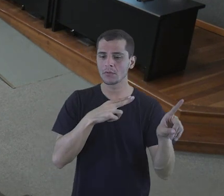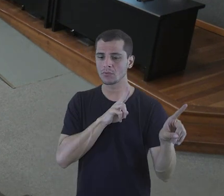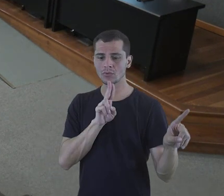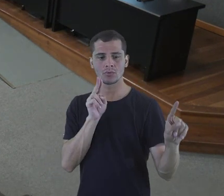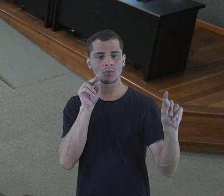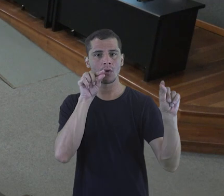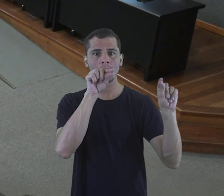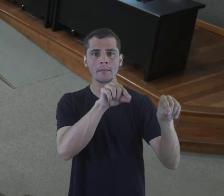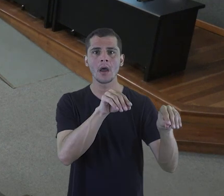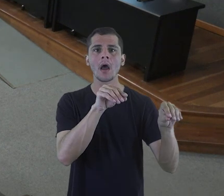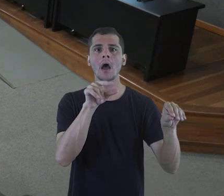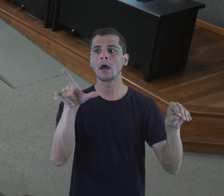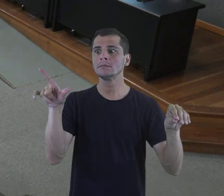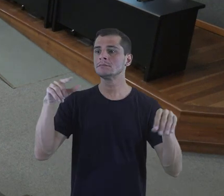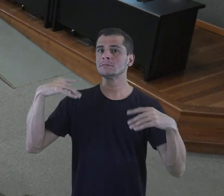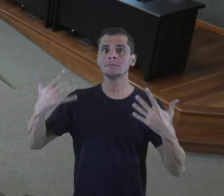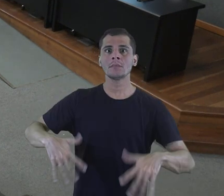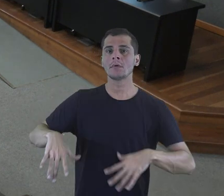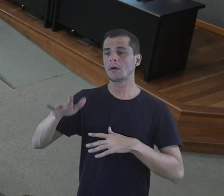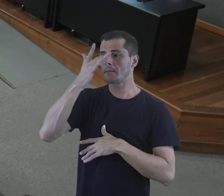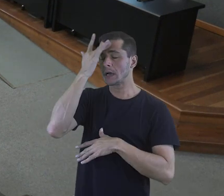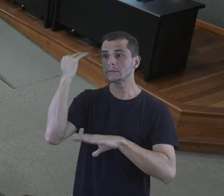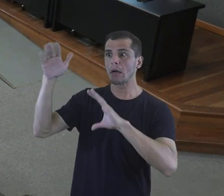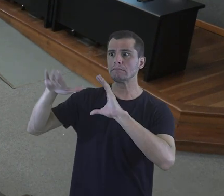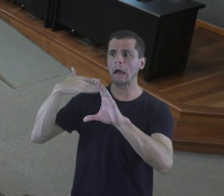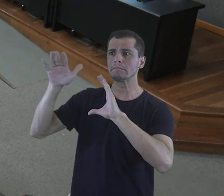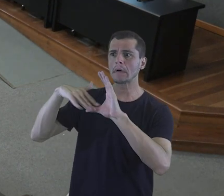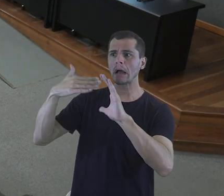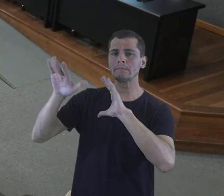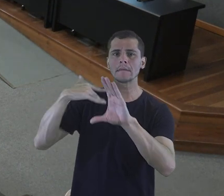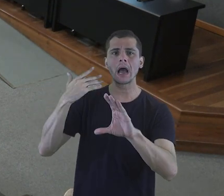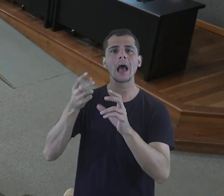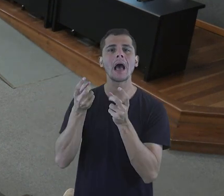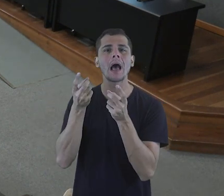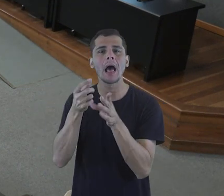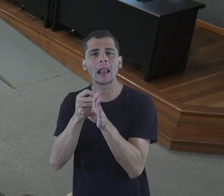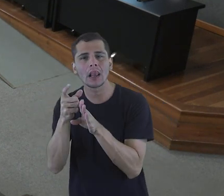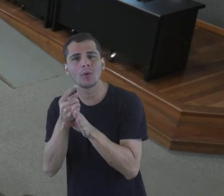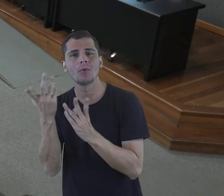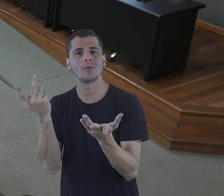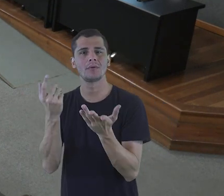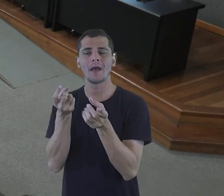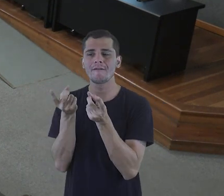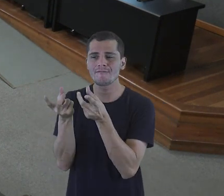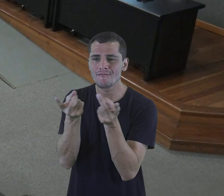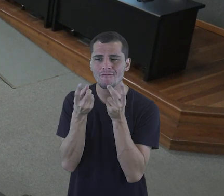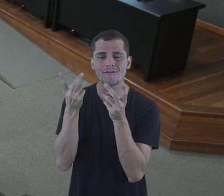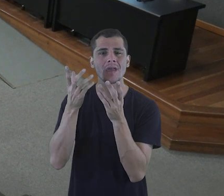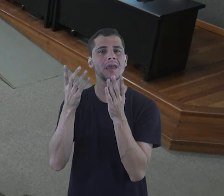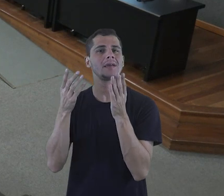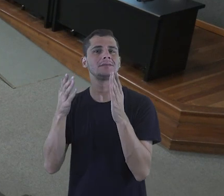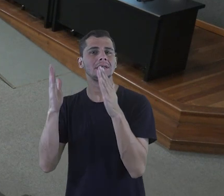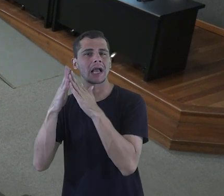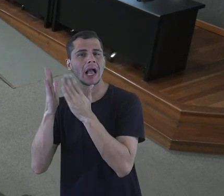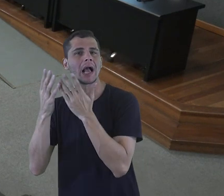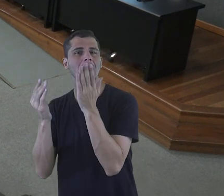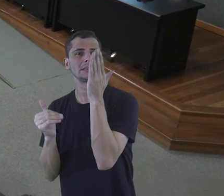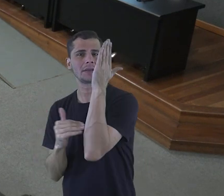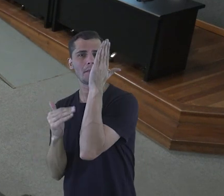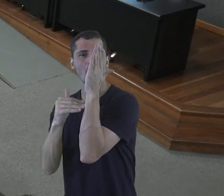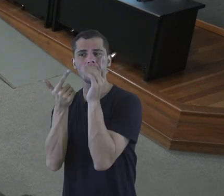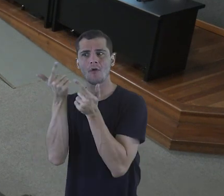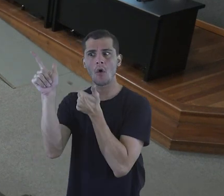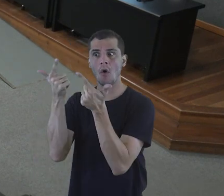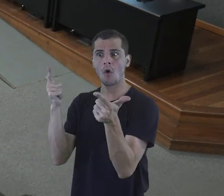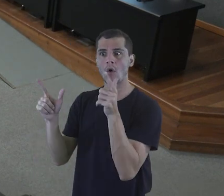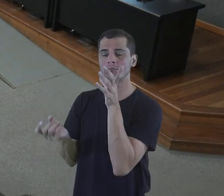de imobiliárias vão começar a mandar e-mail para você milhões de aquela aquela empresa X vai começar a mandar e-mail para você de outros empreendimentos